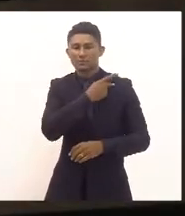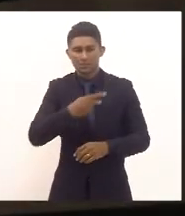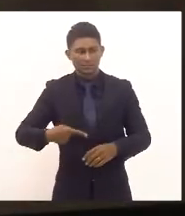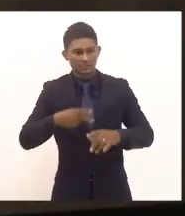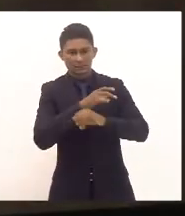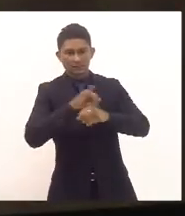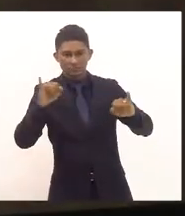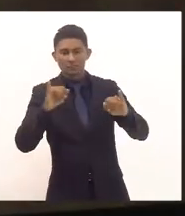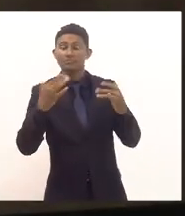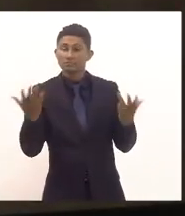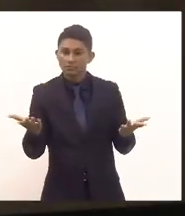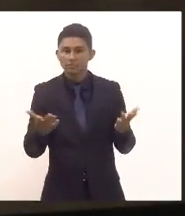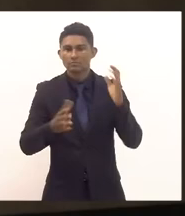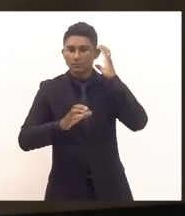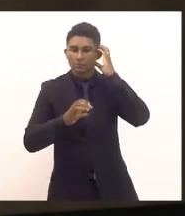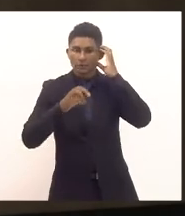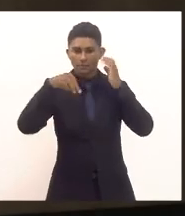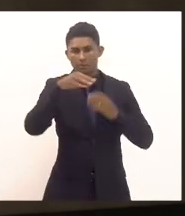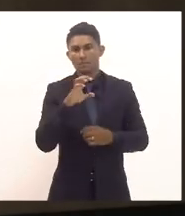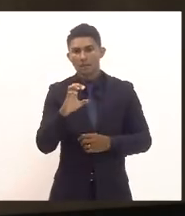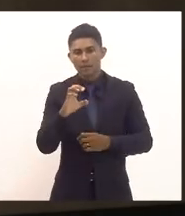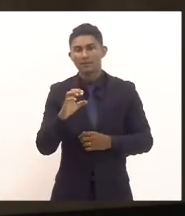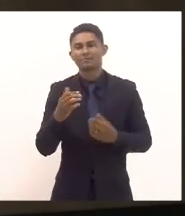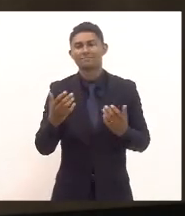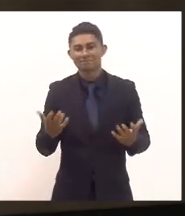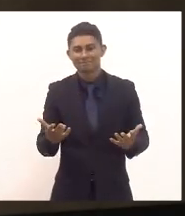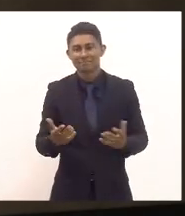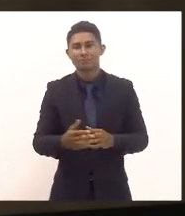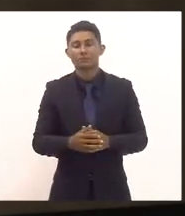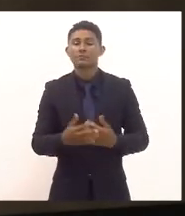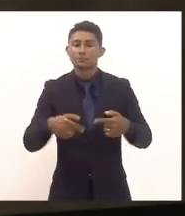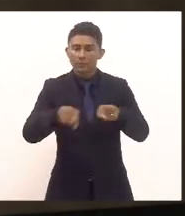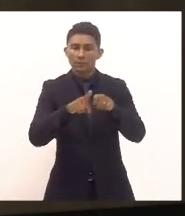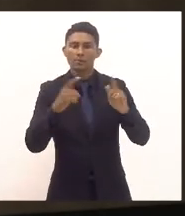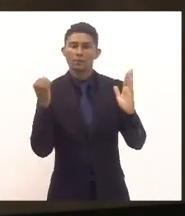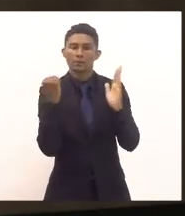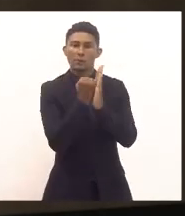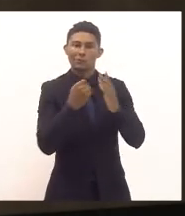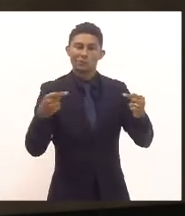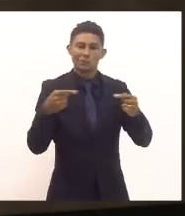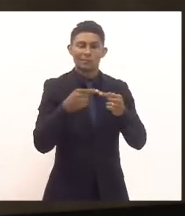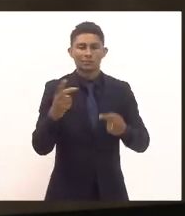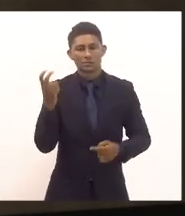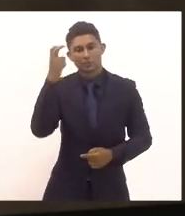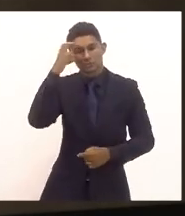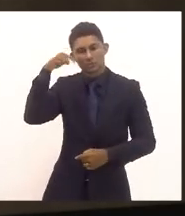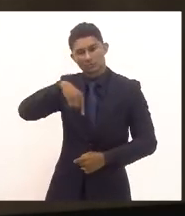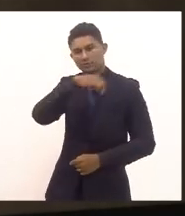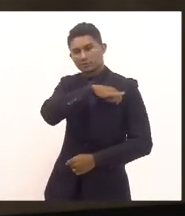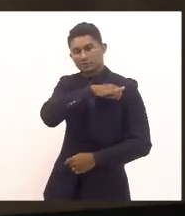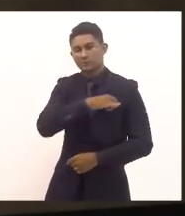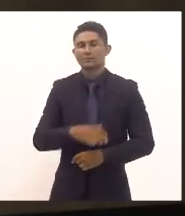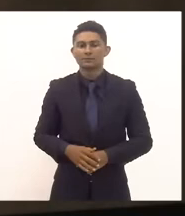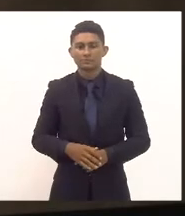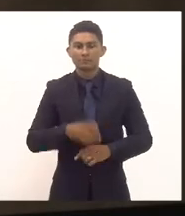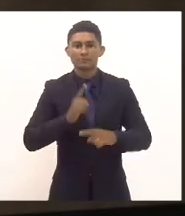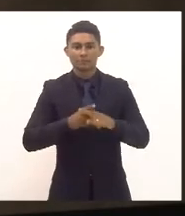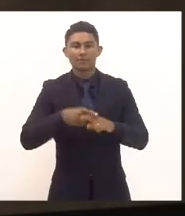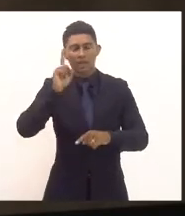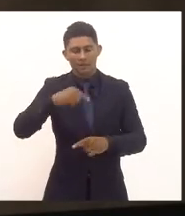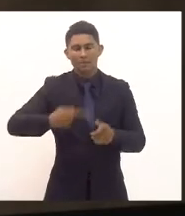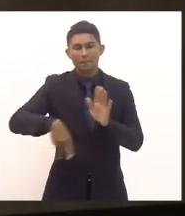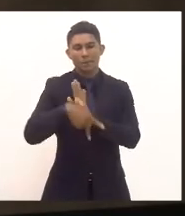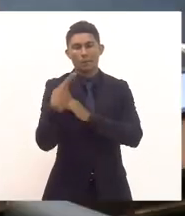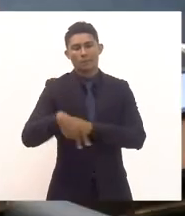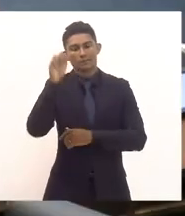relação ao projeto da Rádio MEC e consagrar a Rádio Nacional também como patrimônio cultural do Estado do Rio de Janeiro que na verdade é patrimônio do Brasil